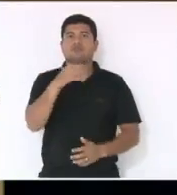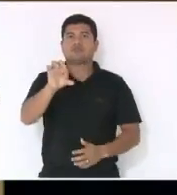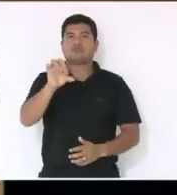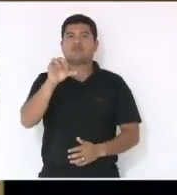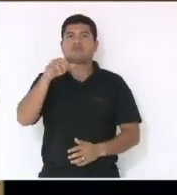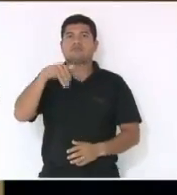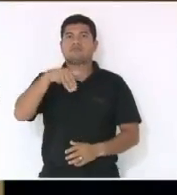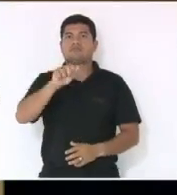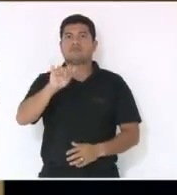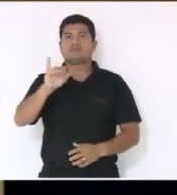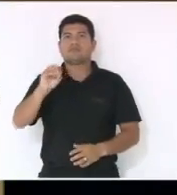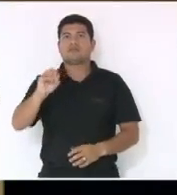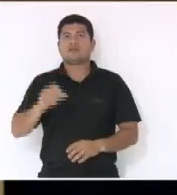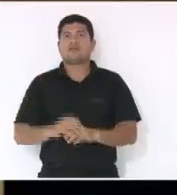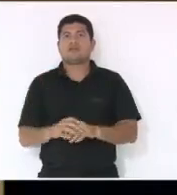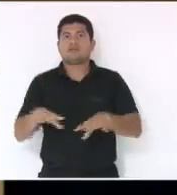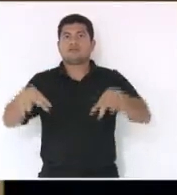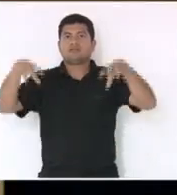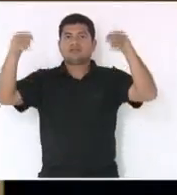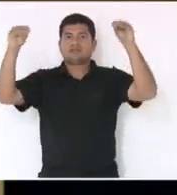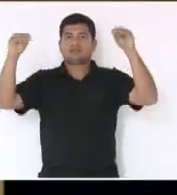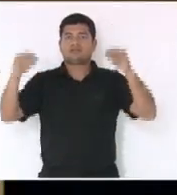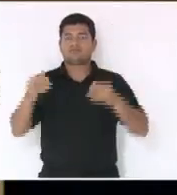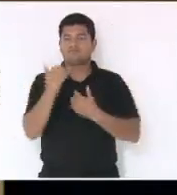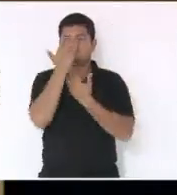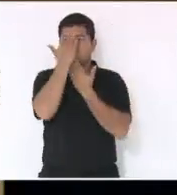de Exposições Conta Dinheiro. Meu muito obrigada.